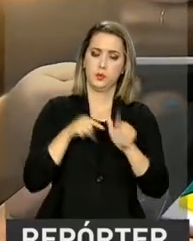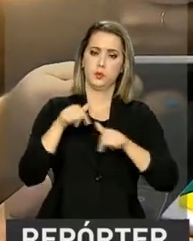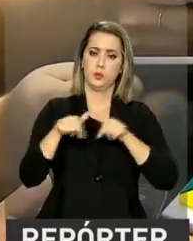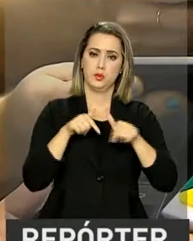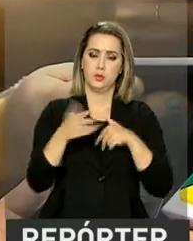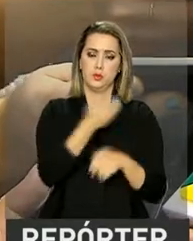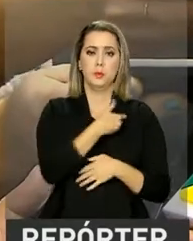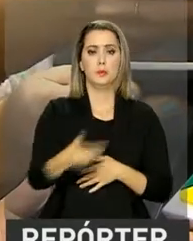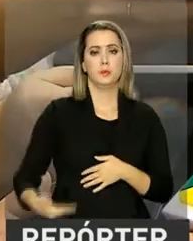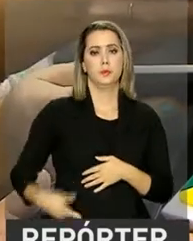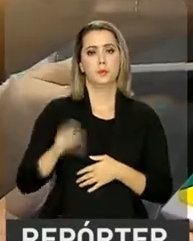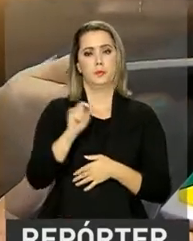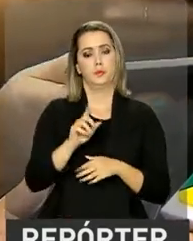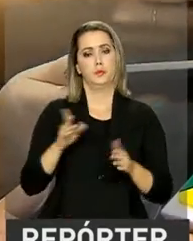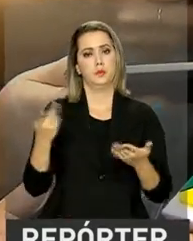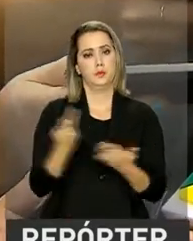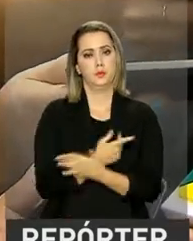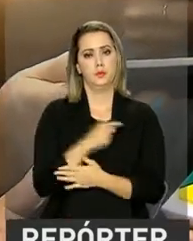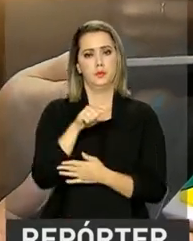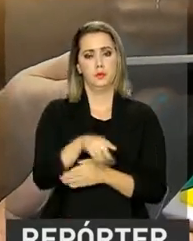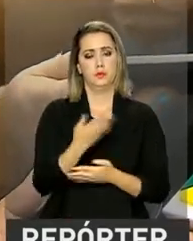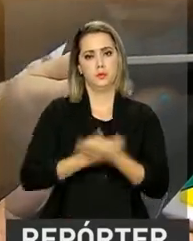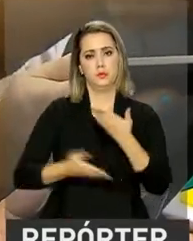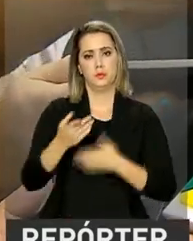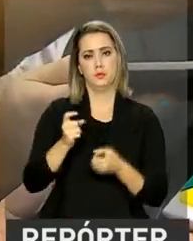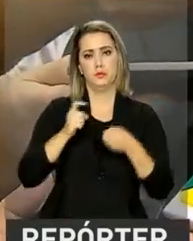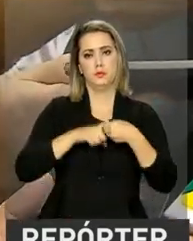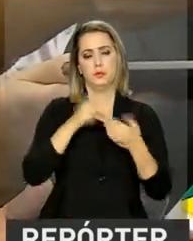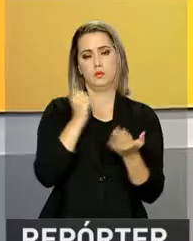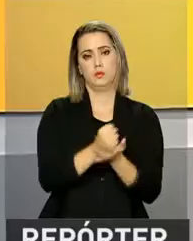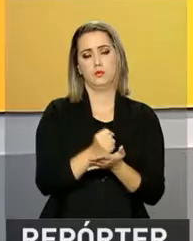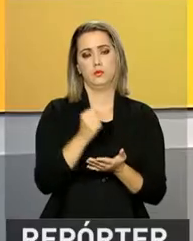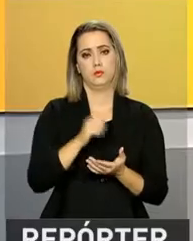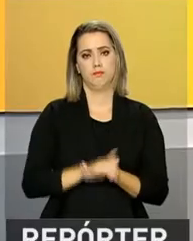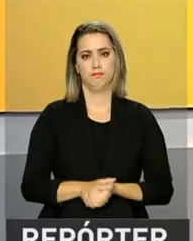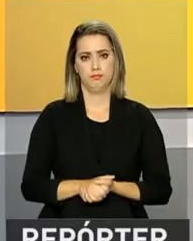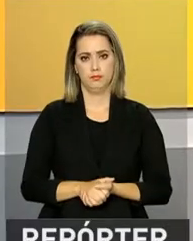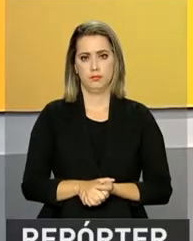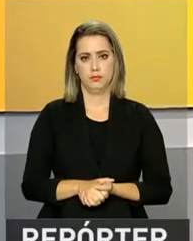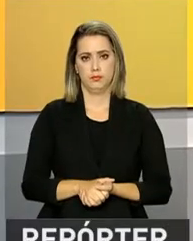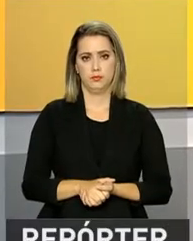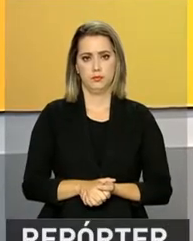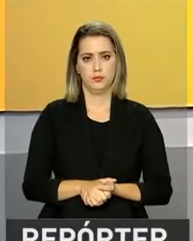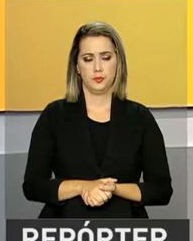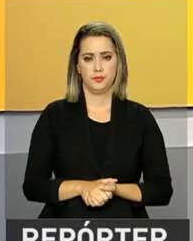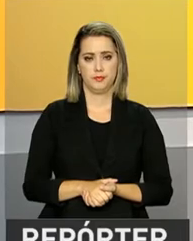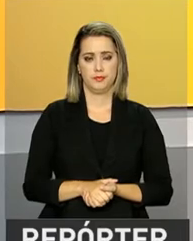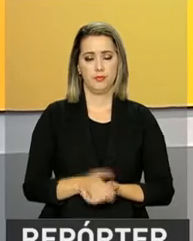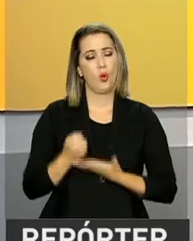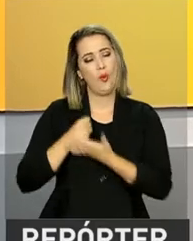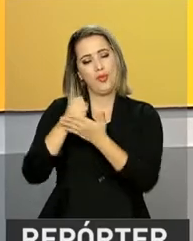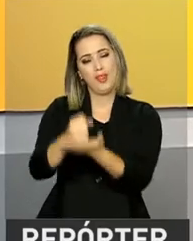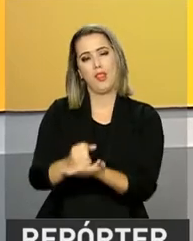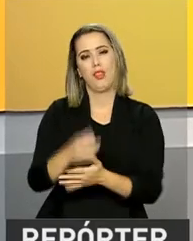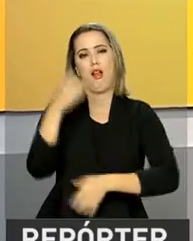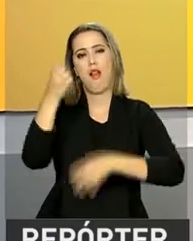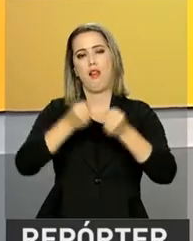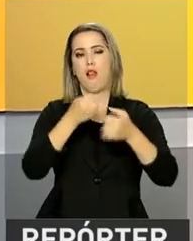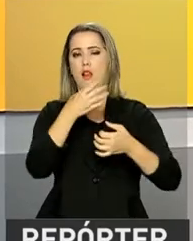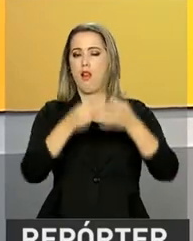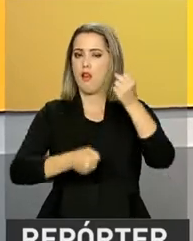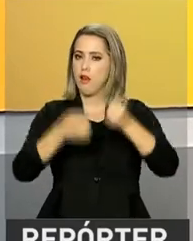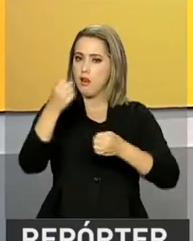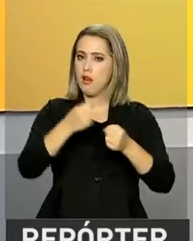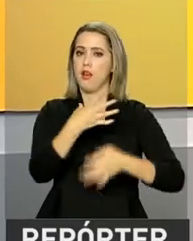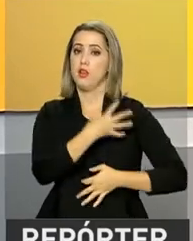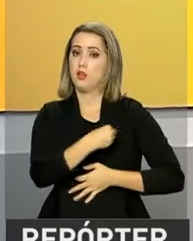tem encontrado eco no mercado e o mercado volta a contratar. Doar leite materno é doar vida.